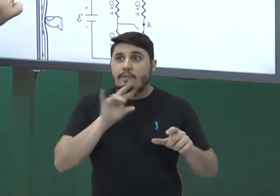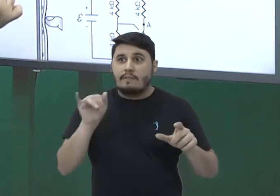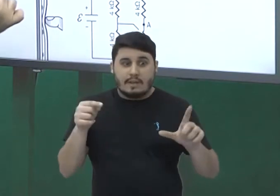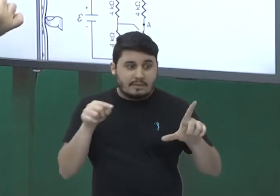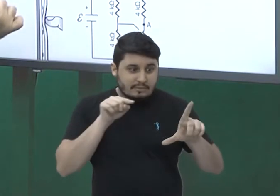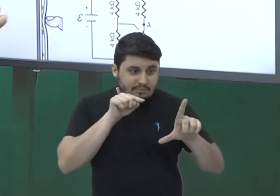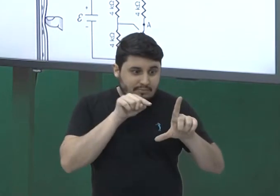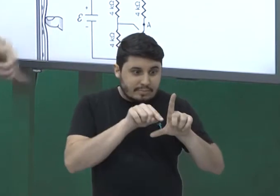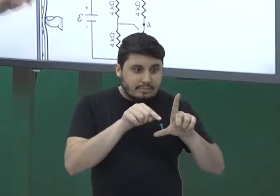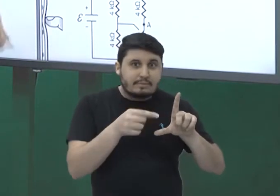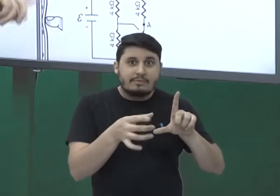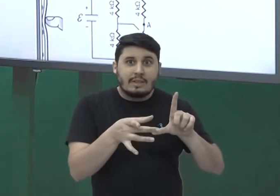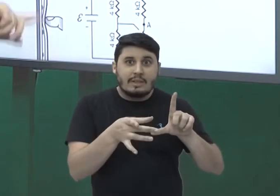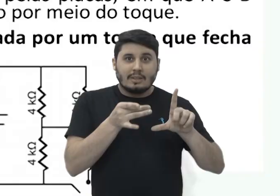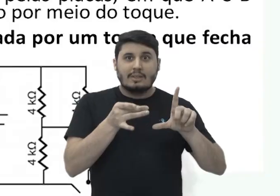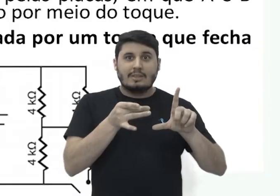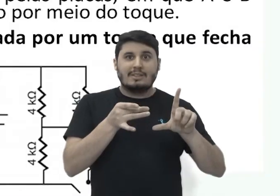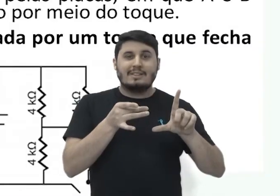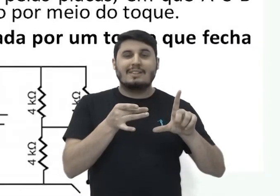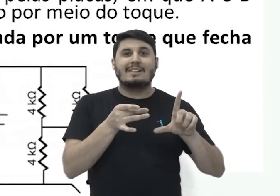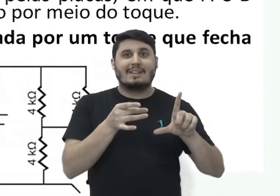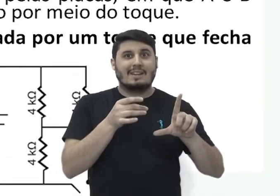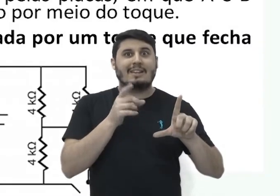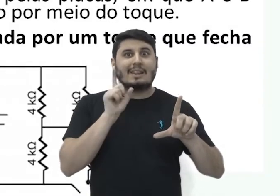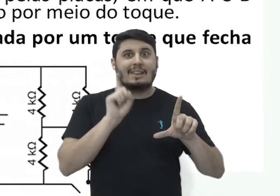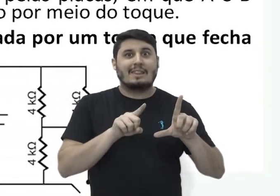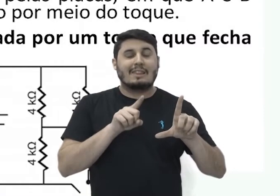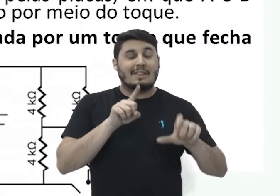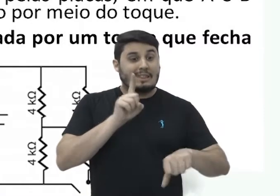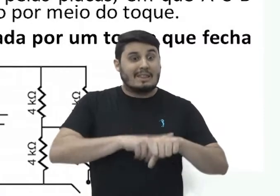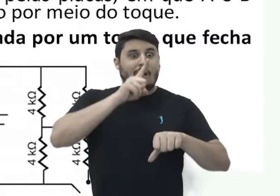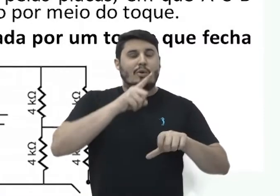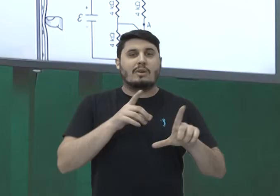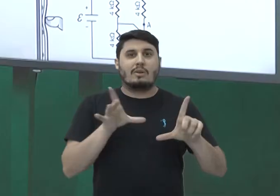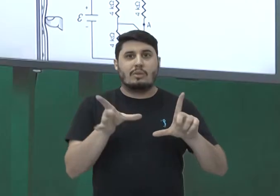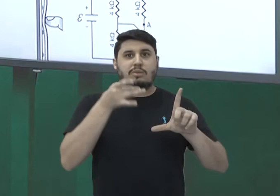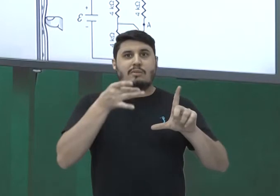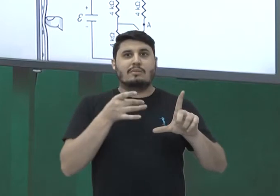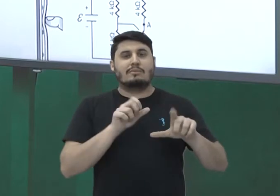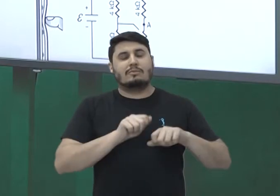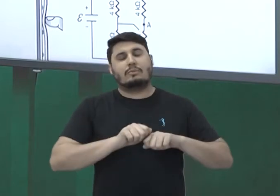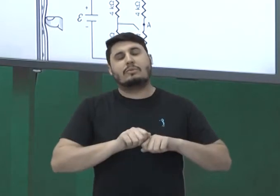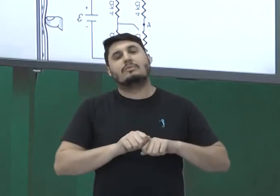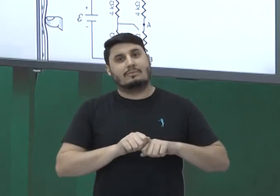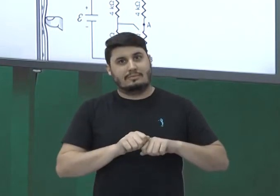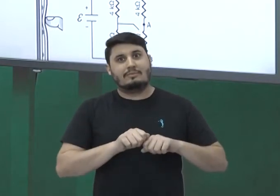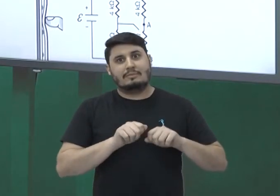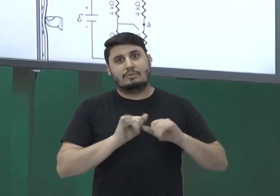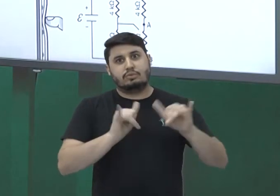circuito ele vai fechar ali e vai começar a ter a passagem de cargas elétricas. Beleza?